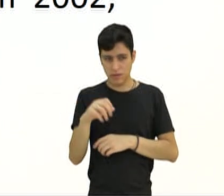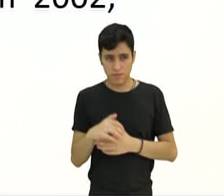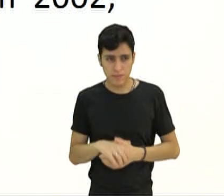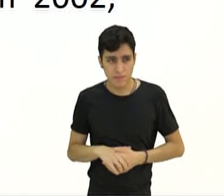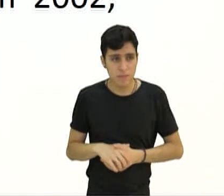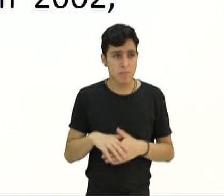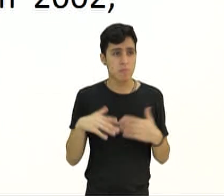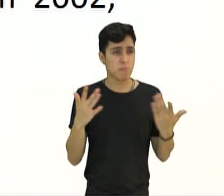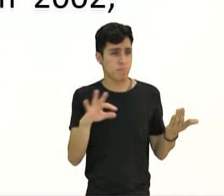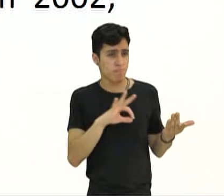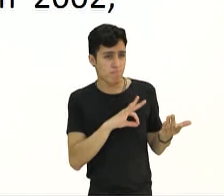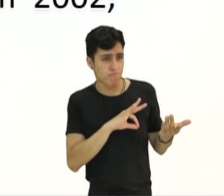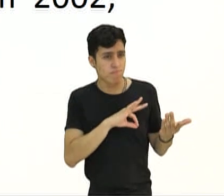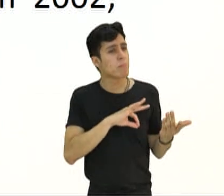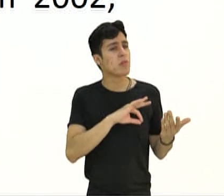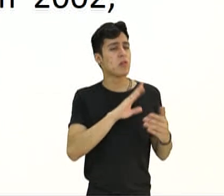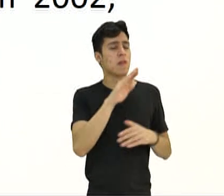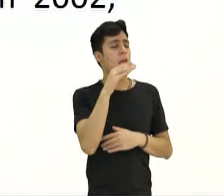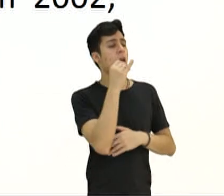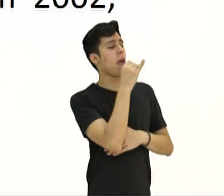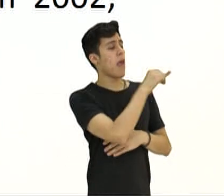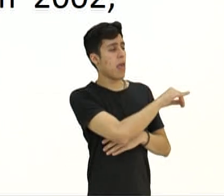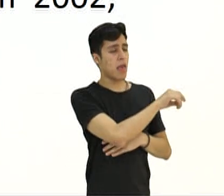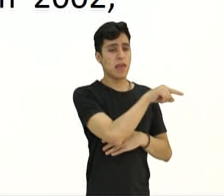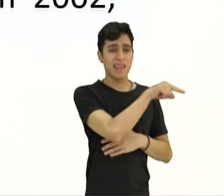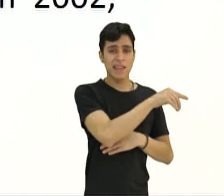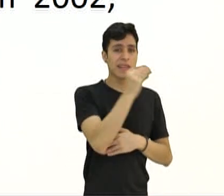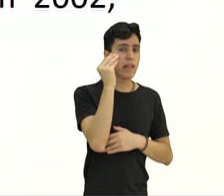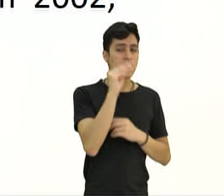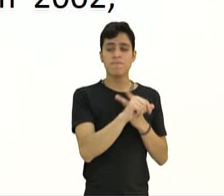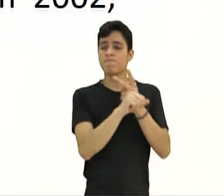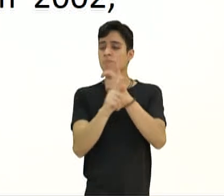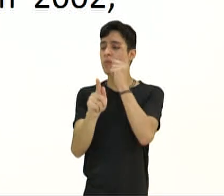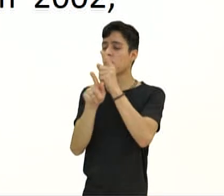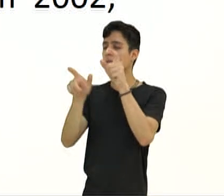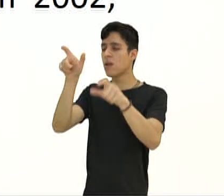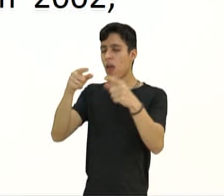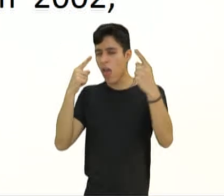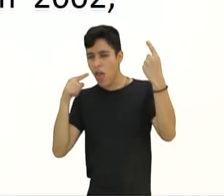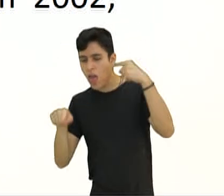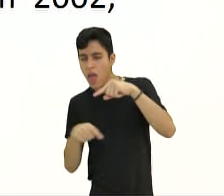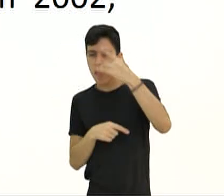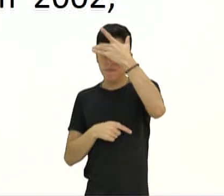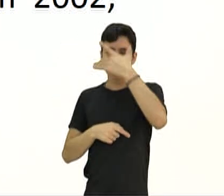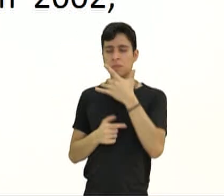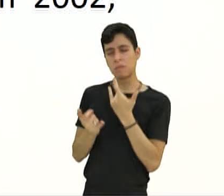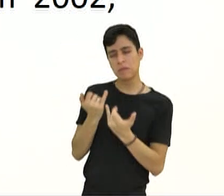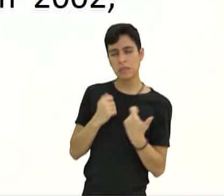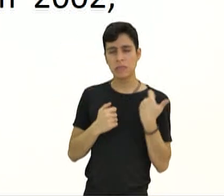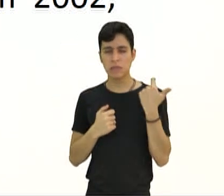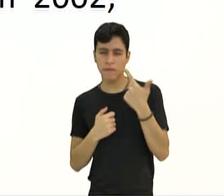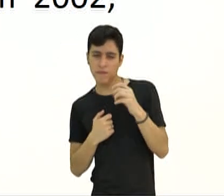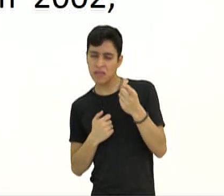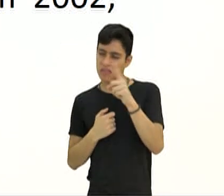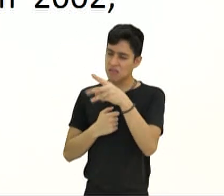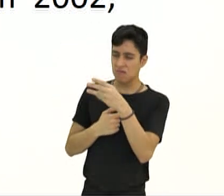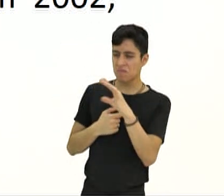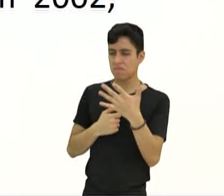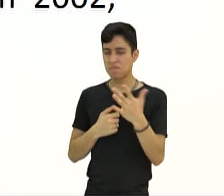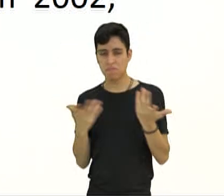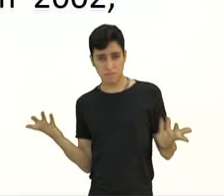A polícia civil já foi acionada e tenta identificar os jovens, que aparentam ter entre 20 e 30